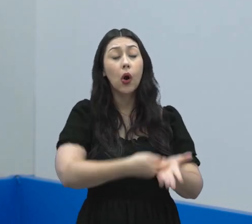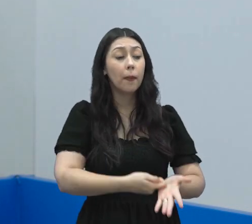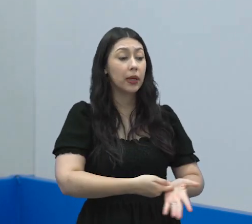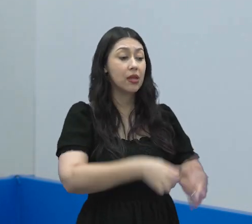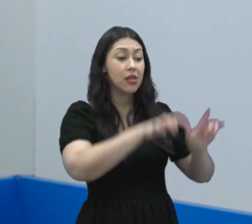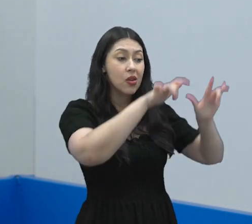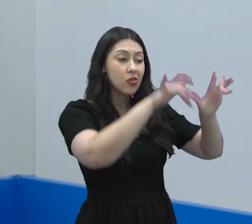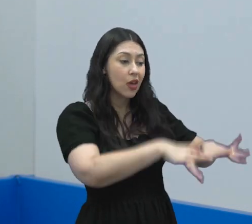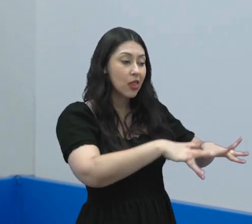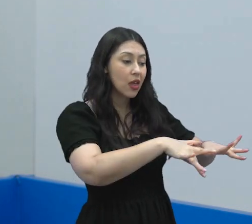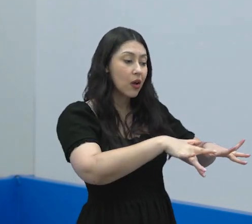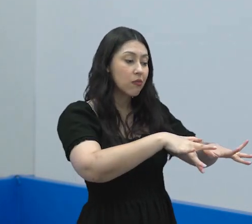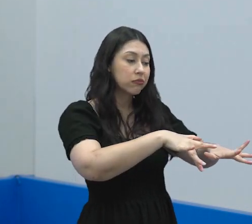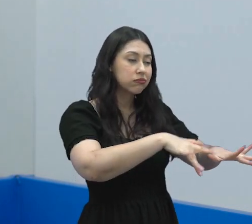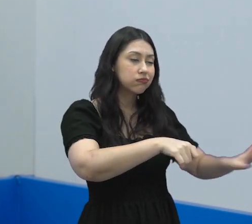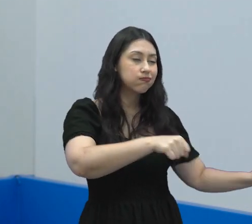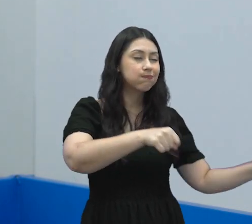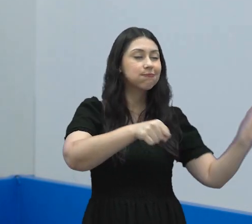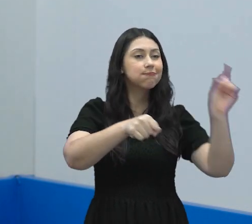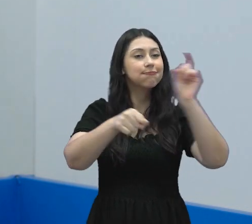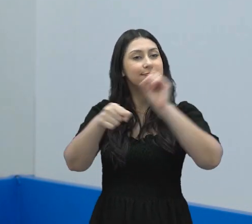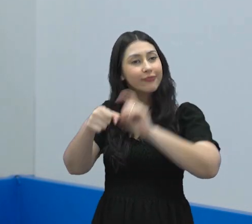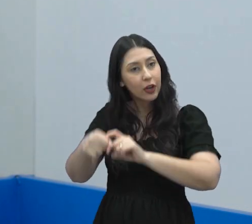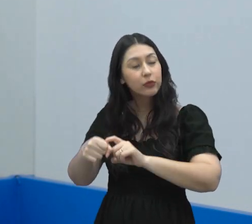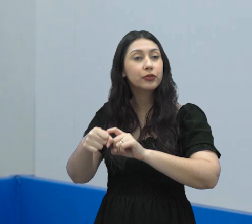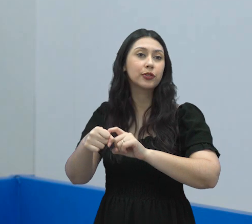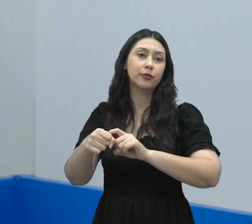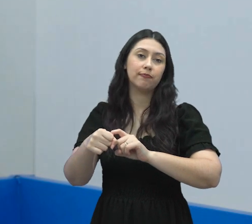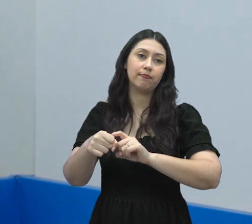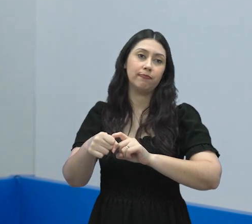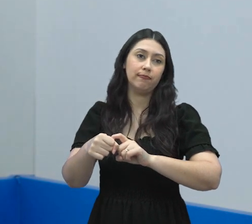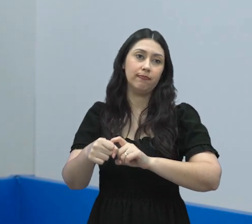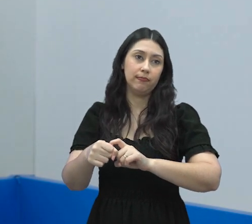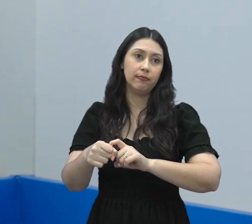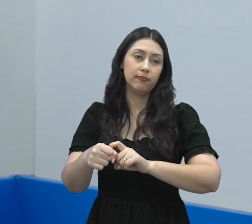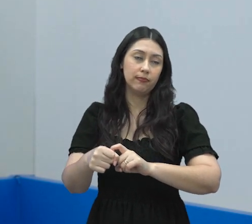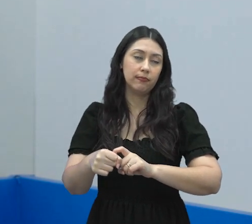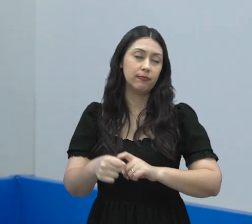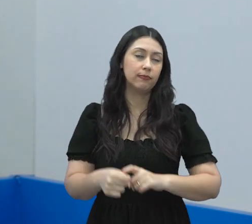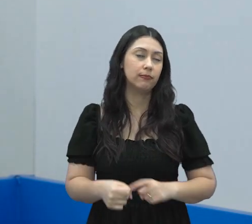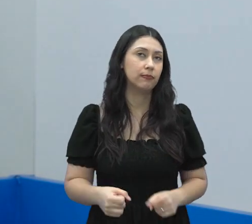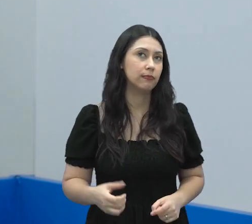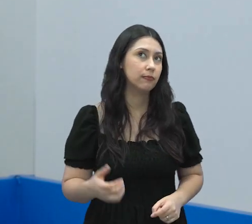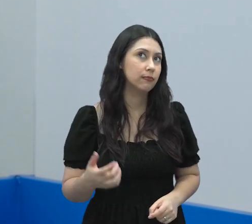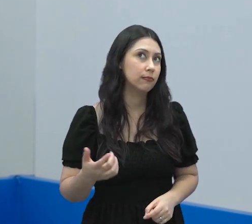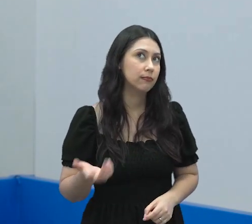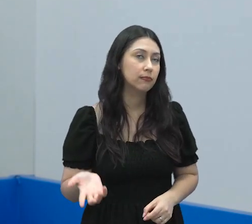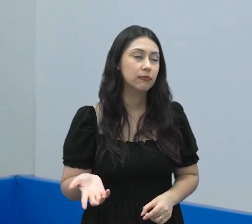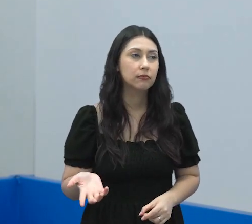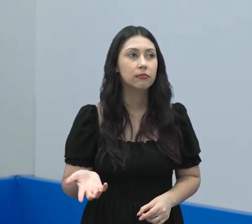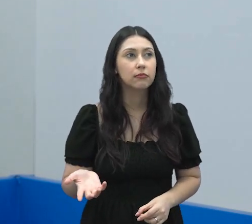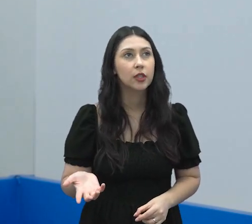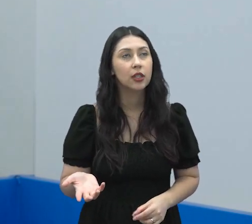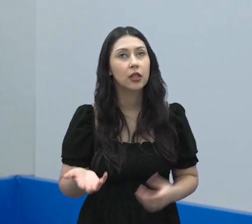o retorno desse material para ela. Quer dizer,